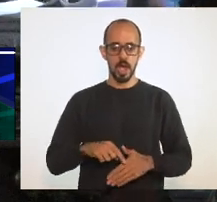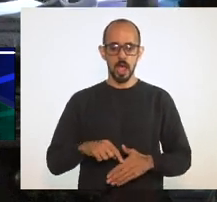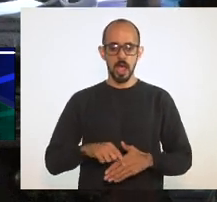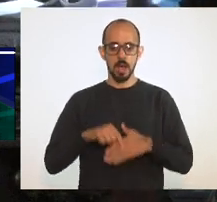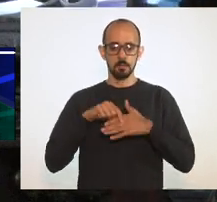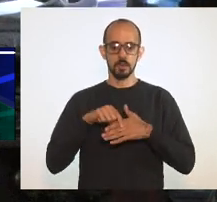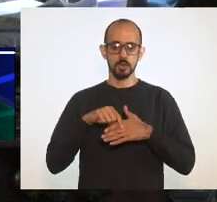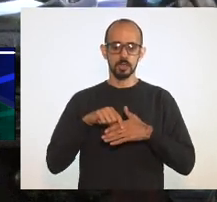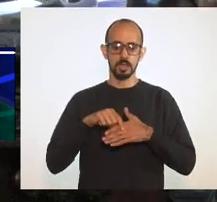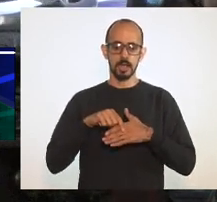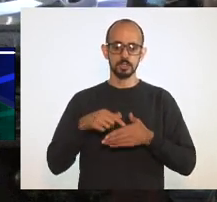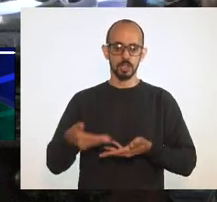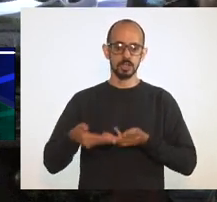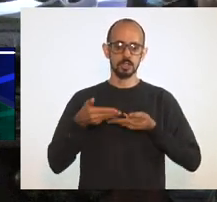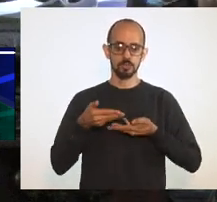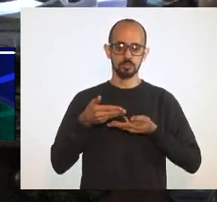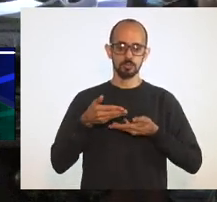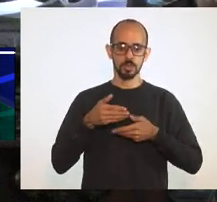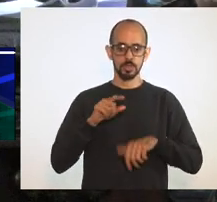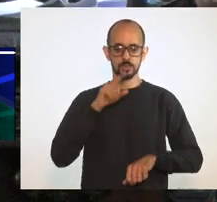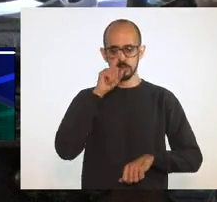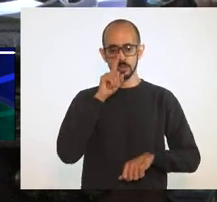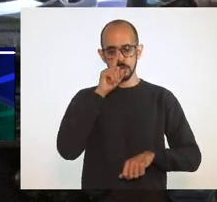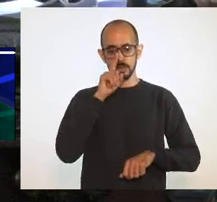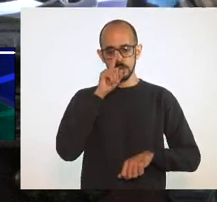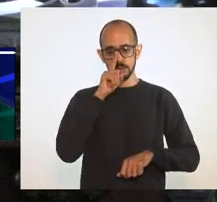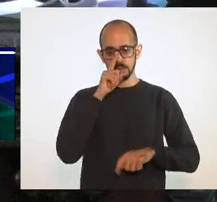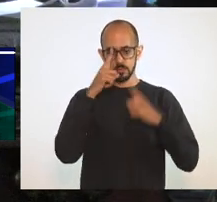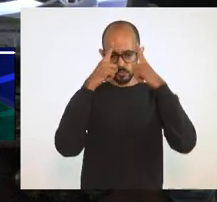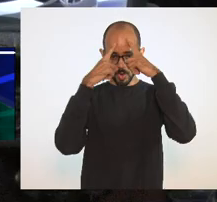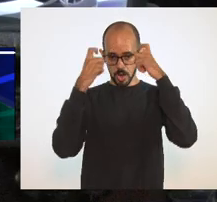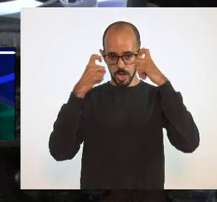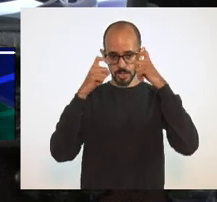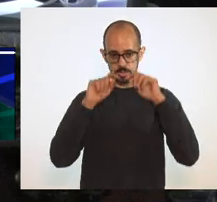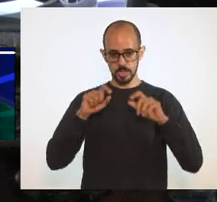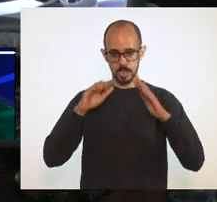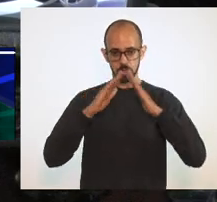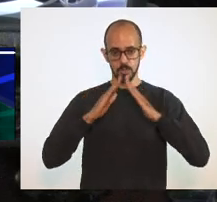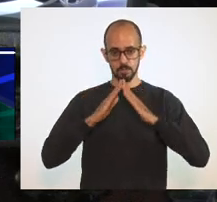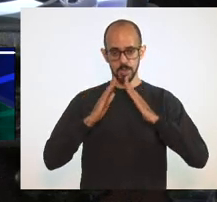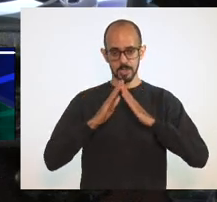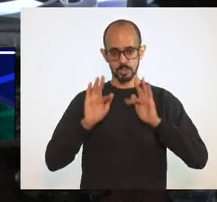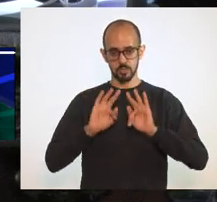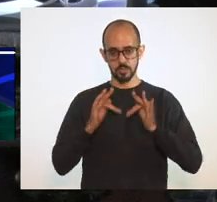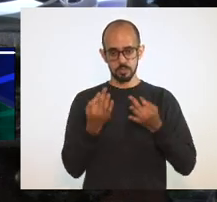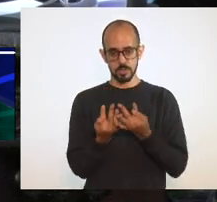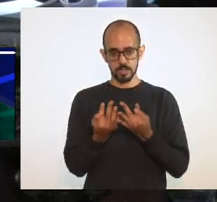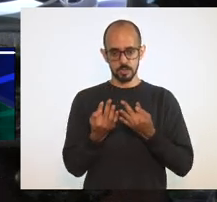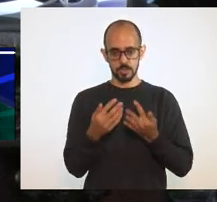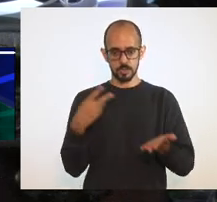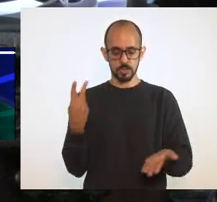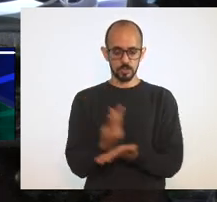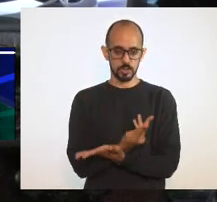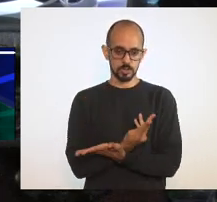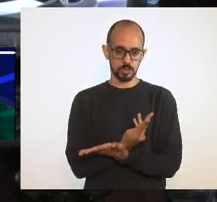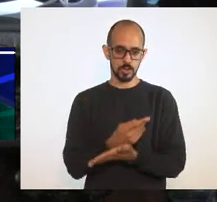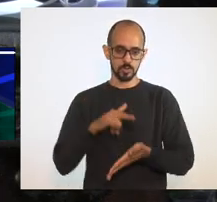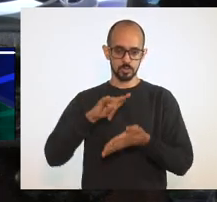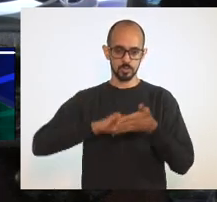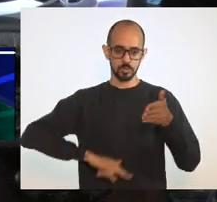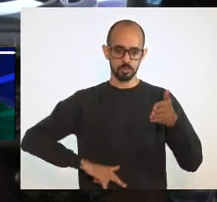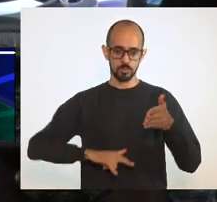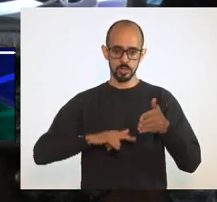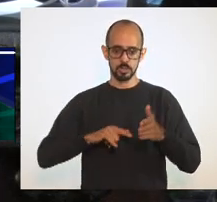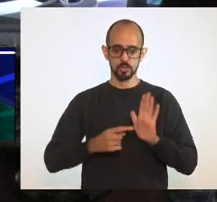gratuidade para as mulheres em situação de risco de violência doméstica, de violência familiar e ocorrências semelhantes na emissão dos documentos que indica